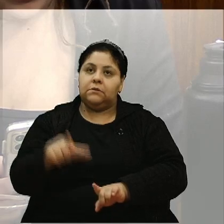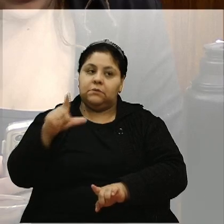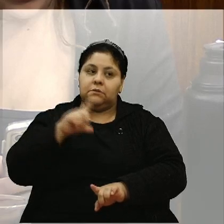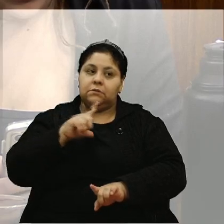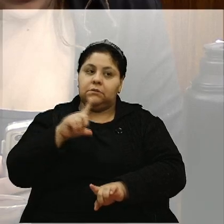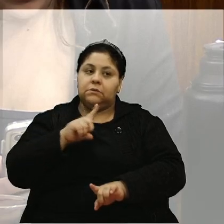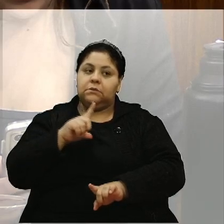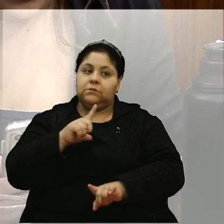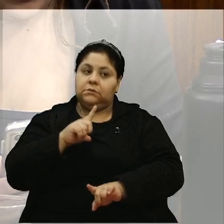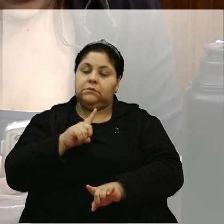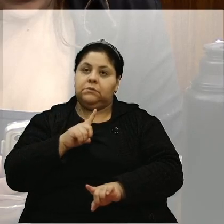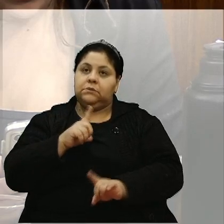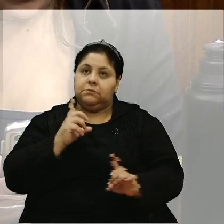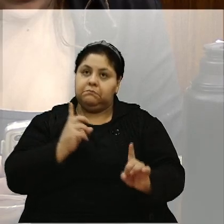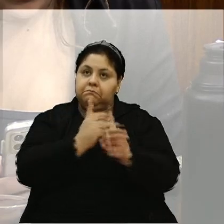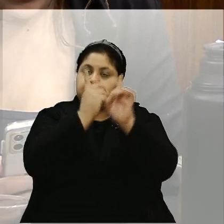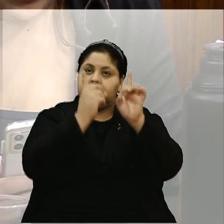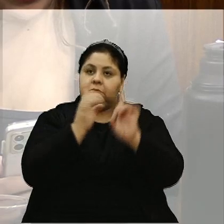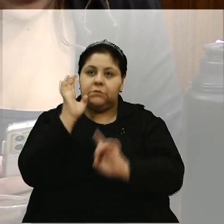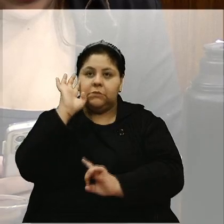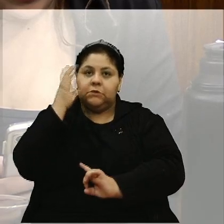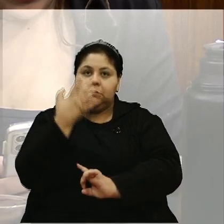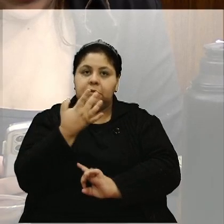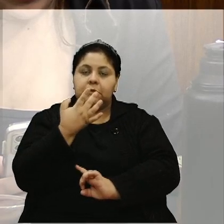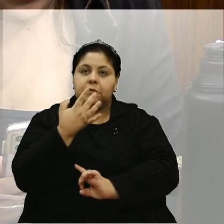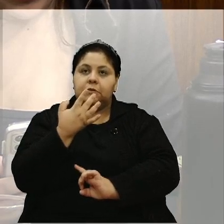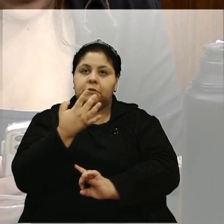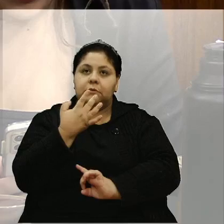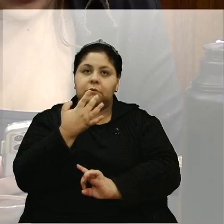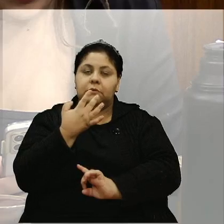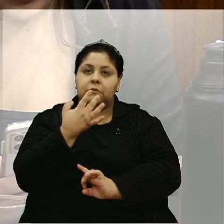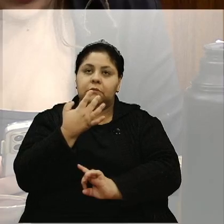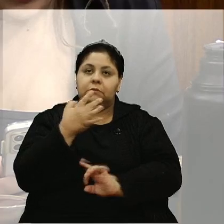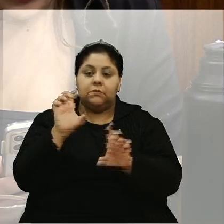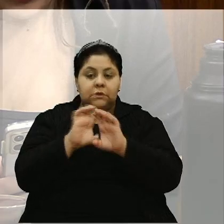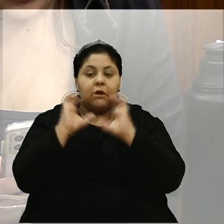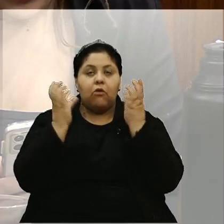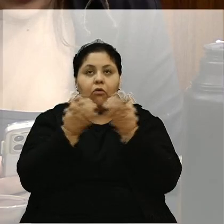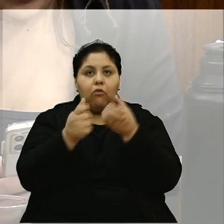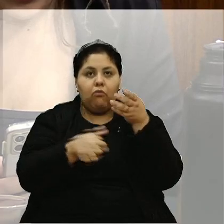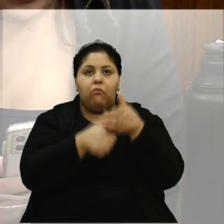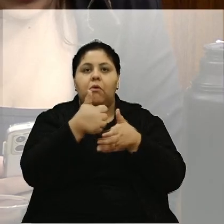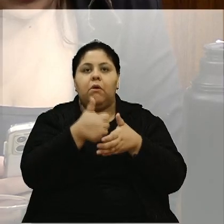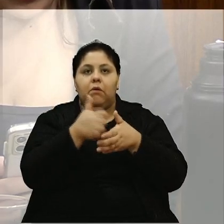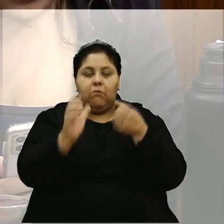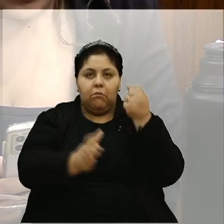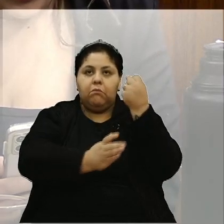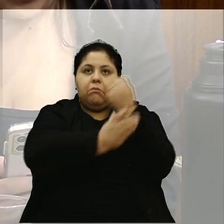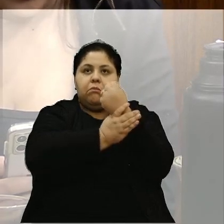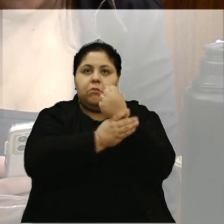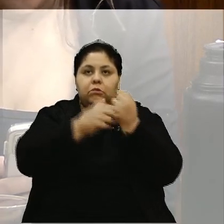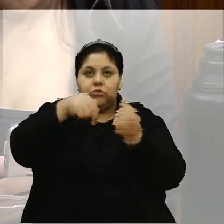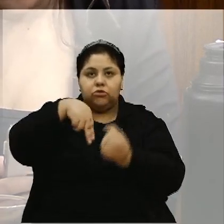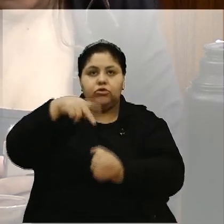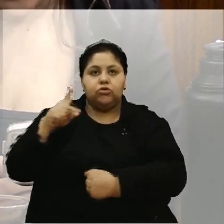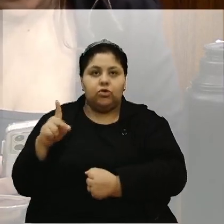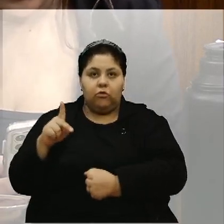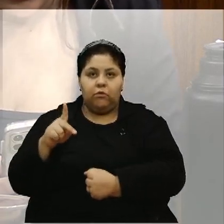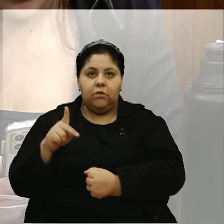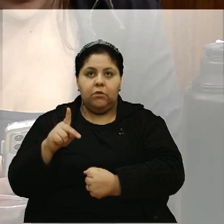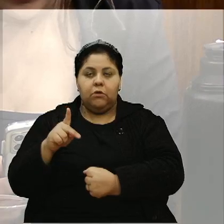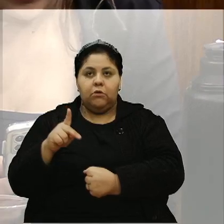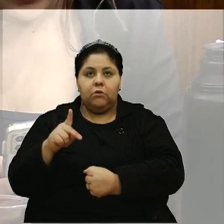uma solução que permita a trafegabilidade da comunidade, da Vila Cristina, de Nova Petrópolis e